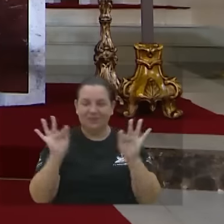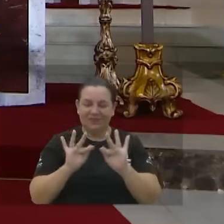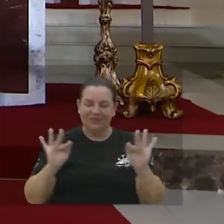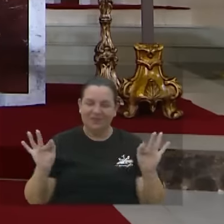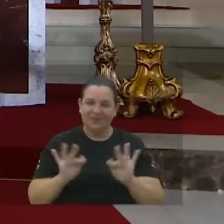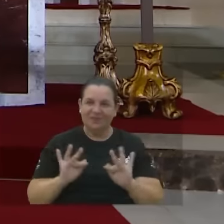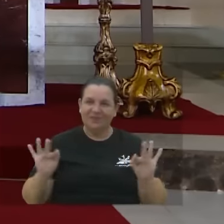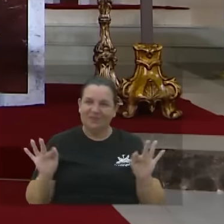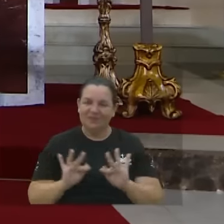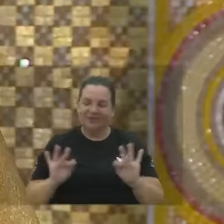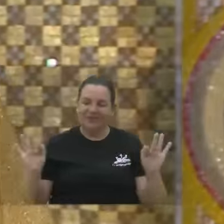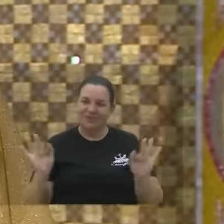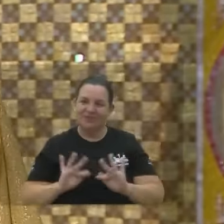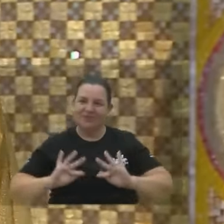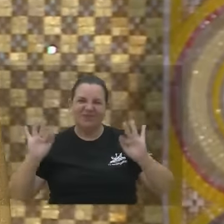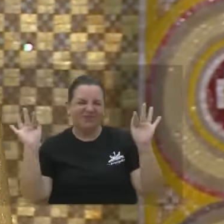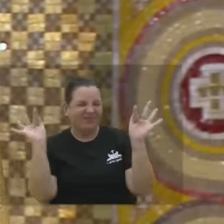Muitas